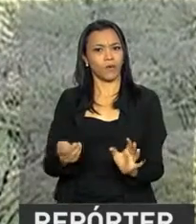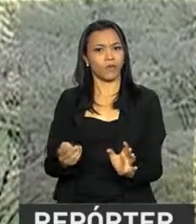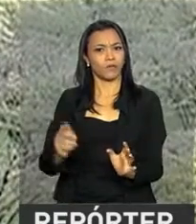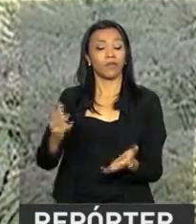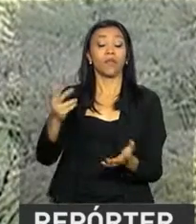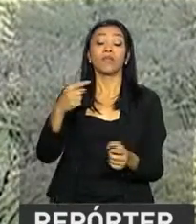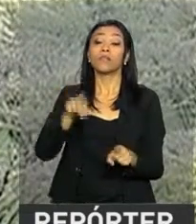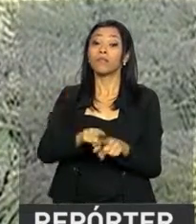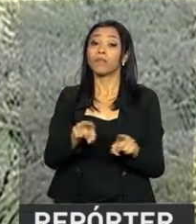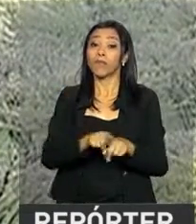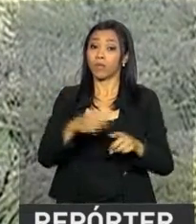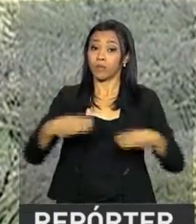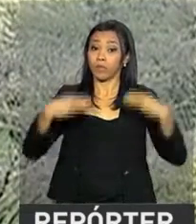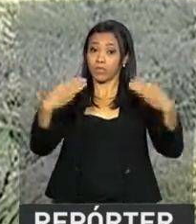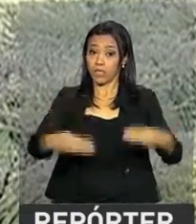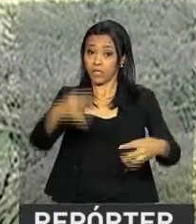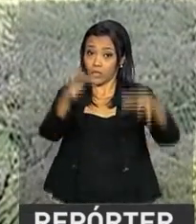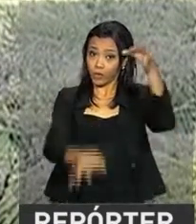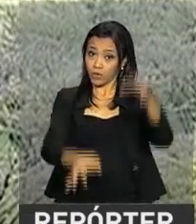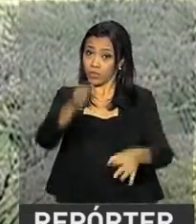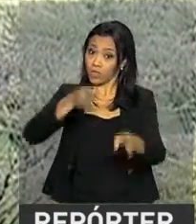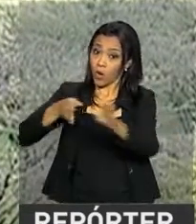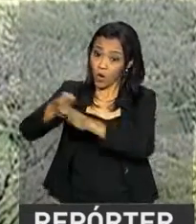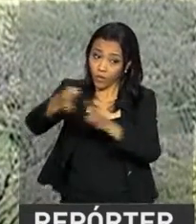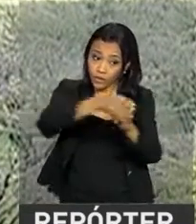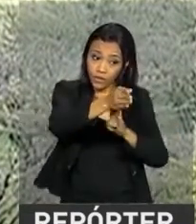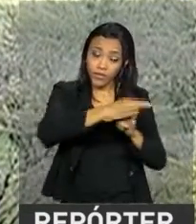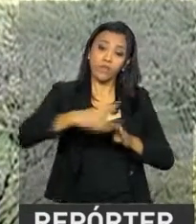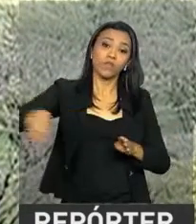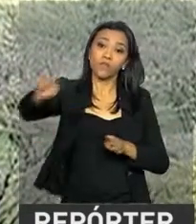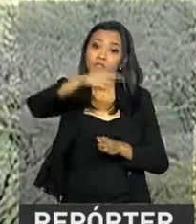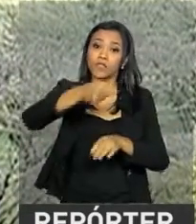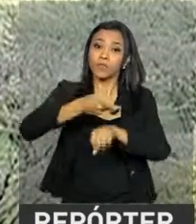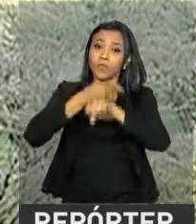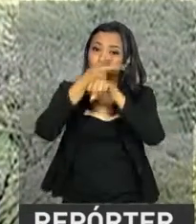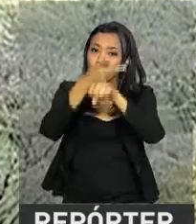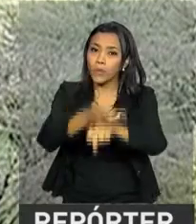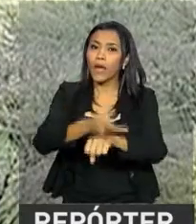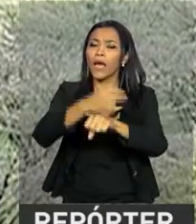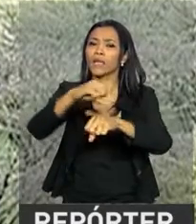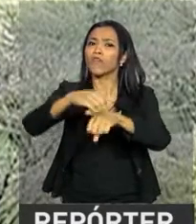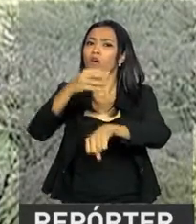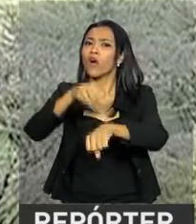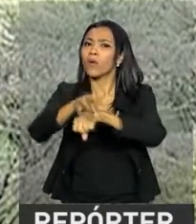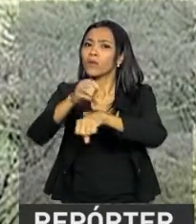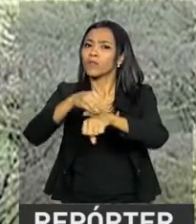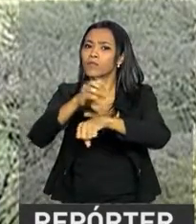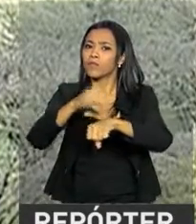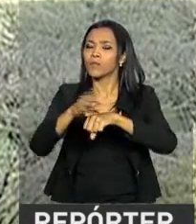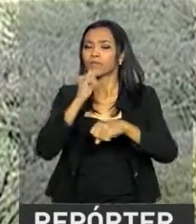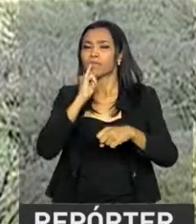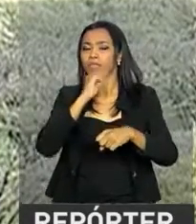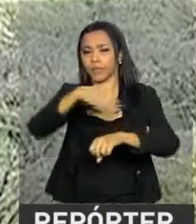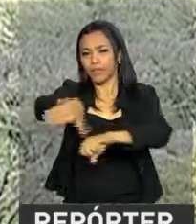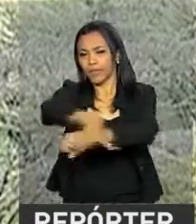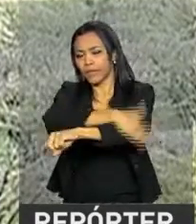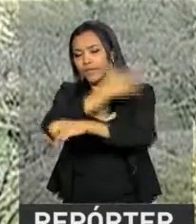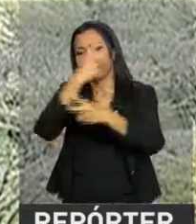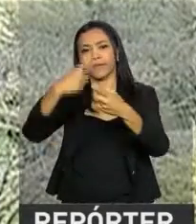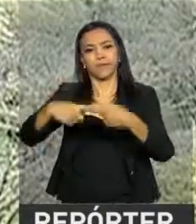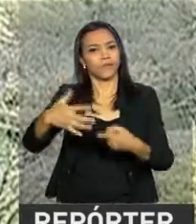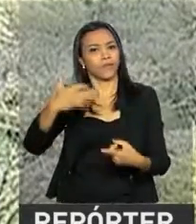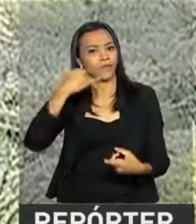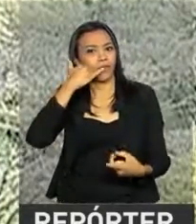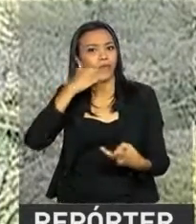da Justiça recomenda ainda procurar informações básicas sobre os fornecedores, como endereço, telefone